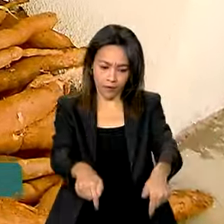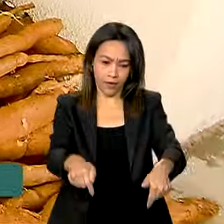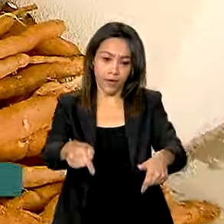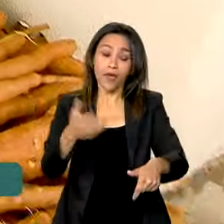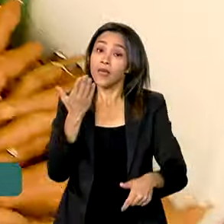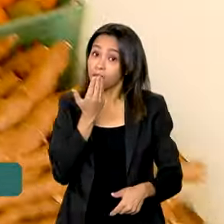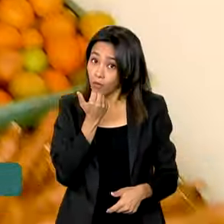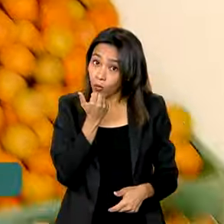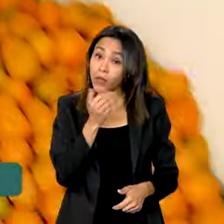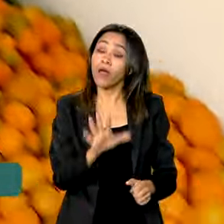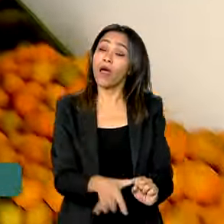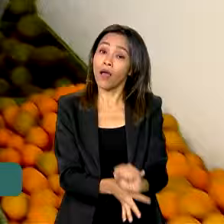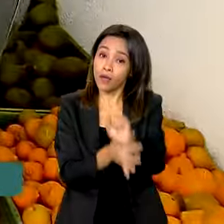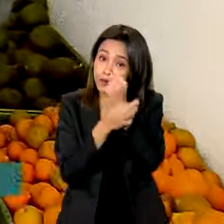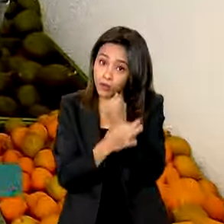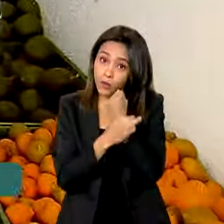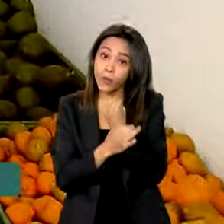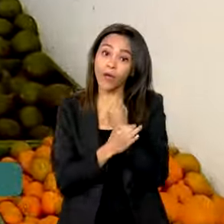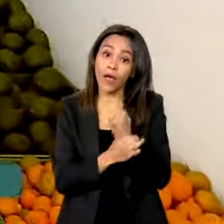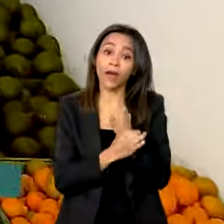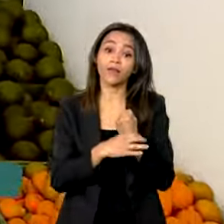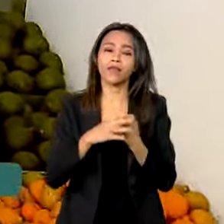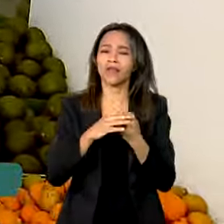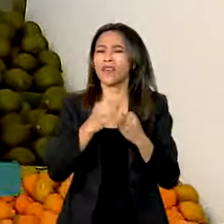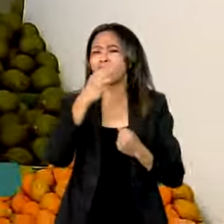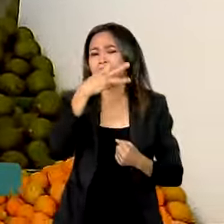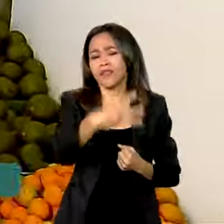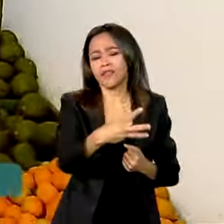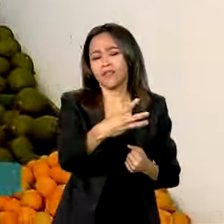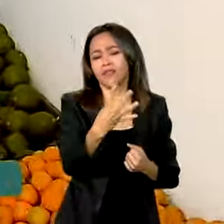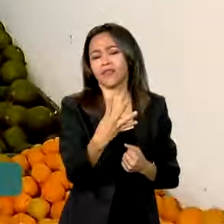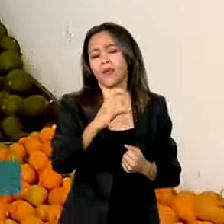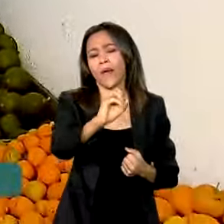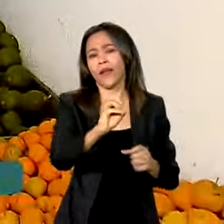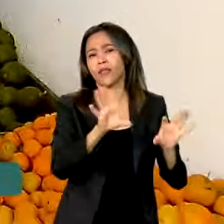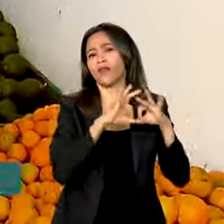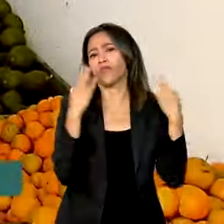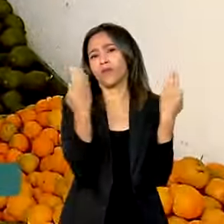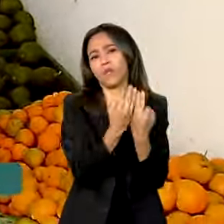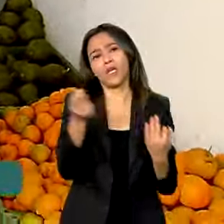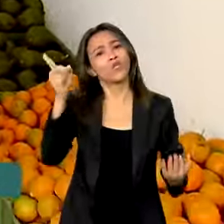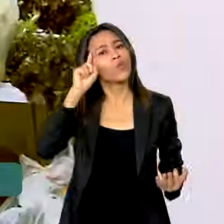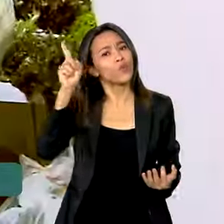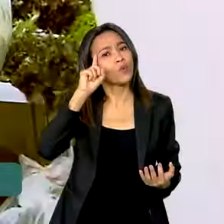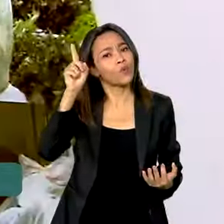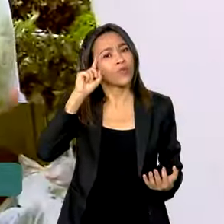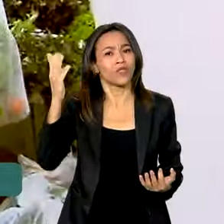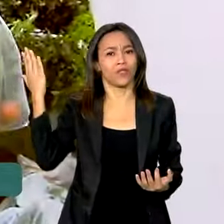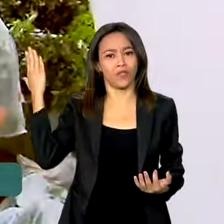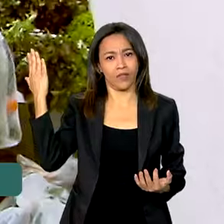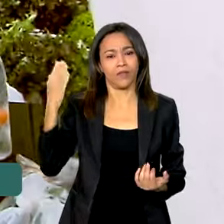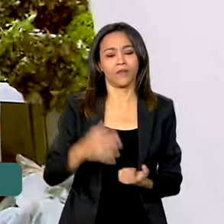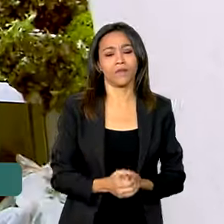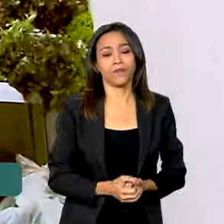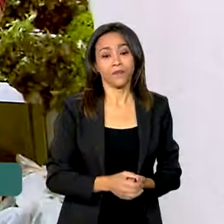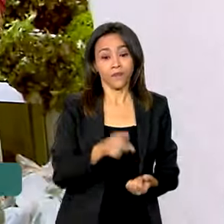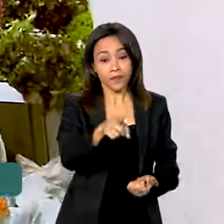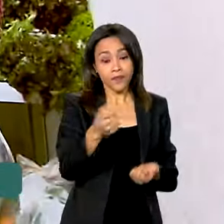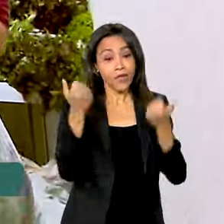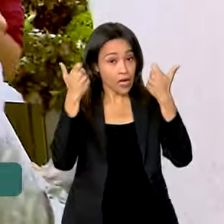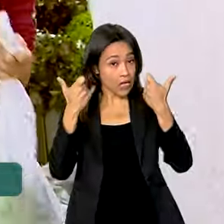comida garantida na mesa de 340 famílias todos os dias. No sentido